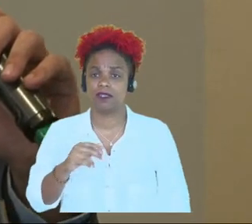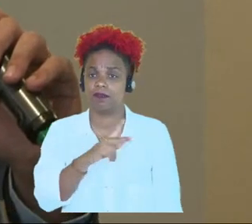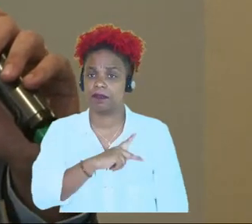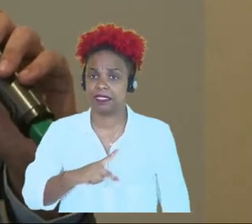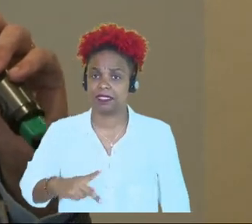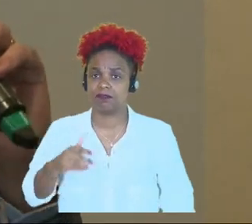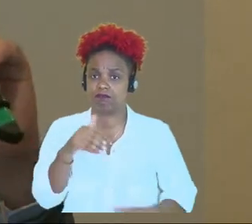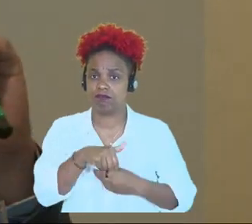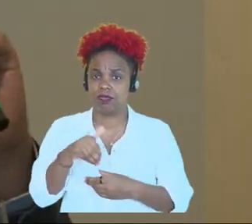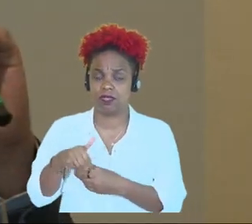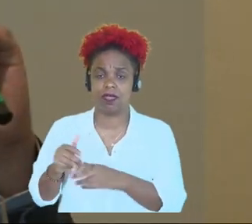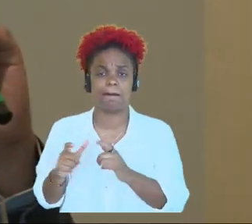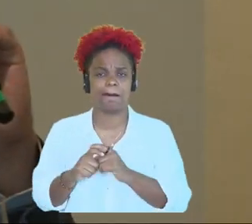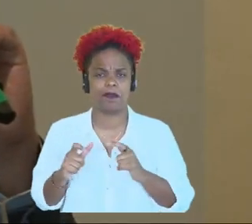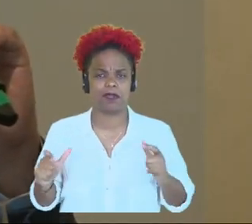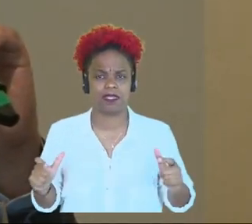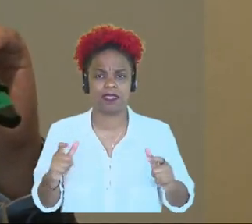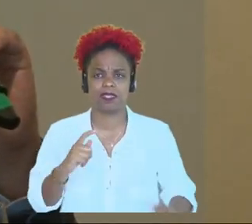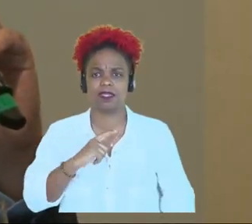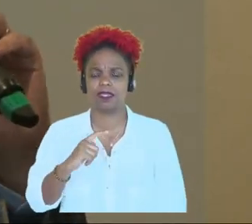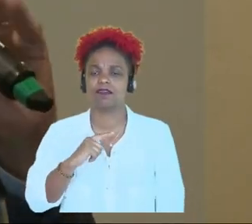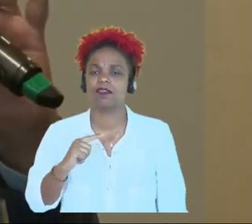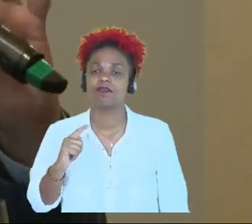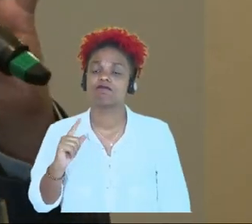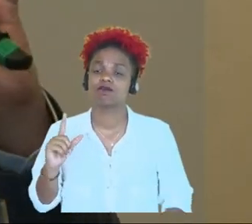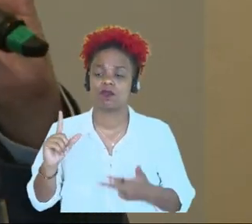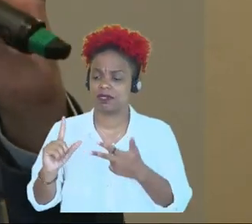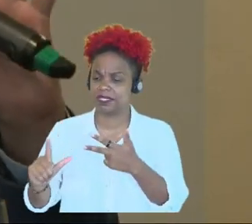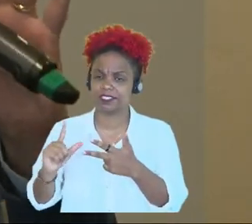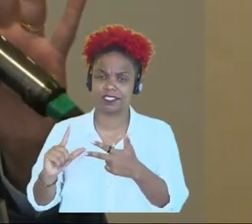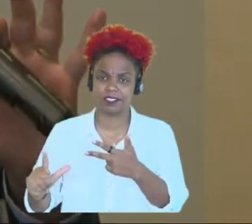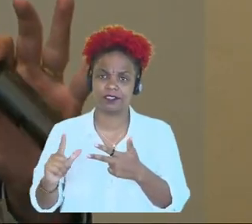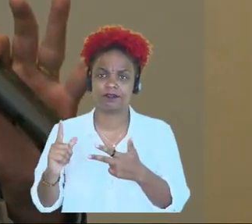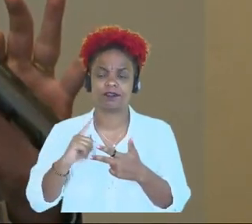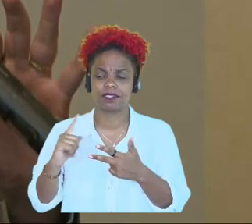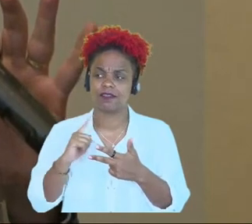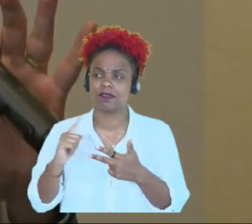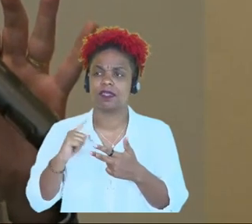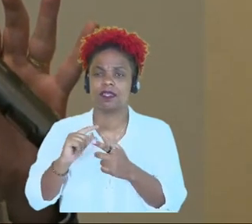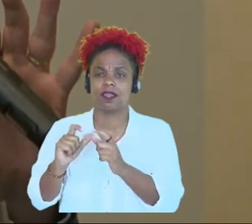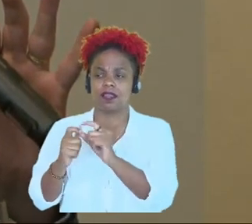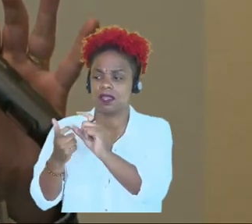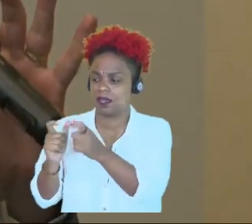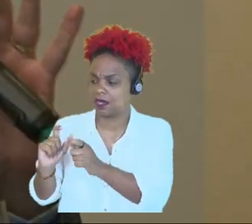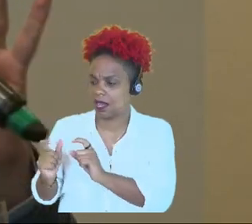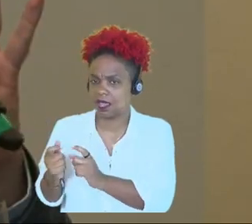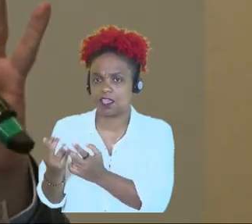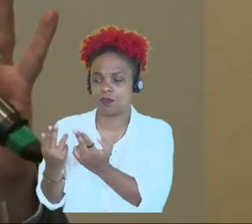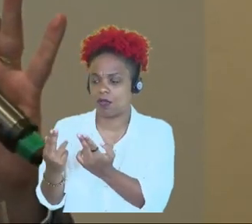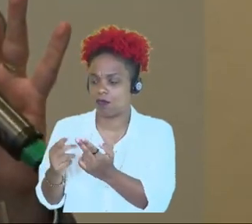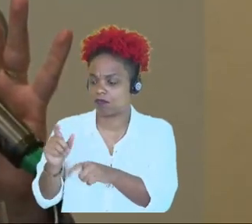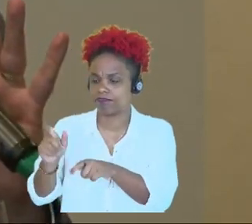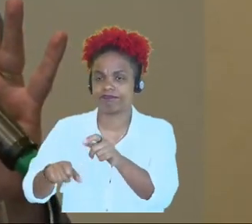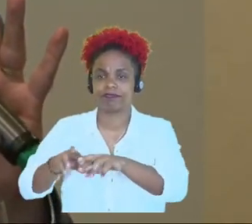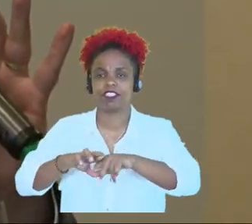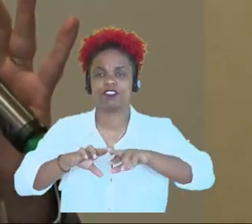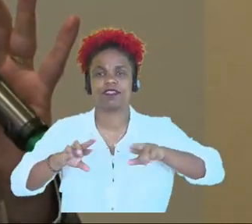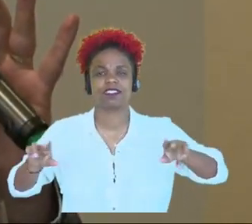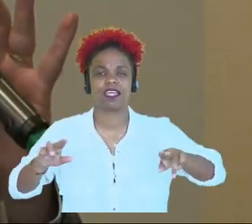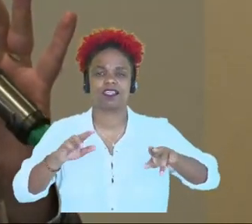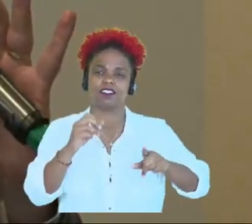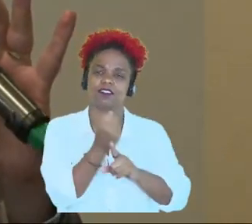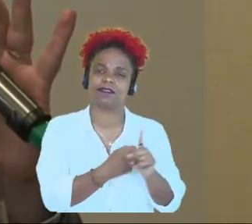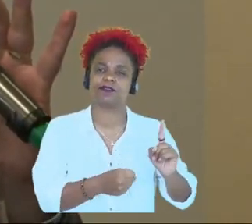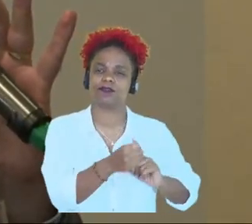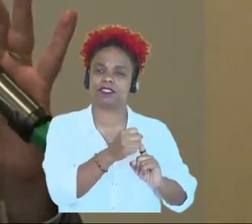pela maioria dos eleitores, o legislativo é um quebra-cabeça, é um mosaico que representa a diversidade da